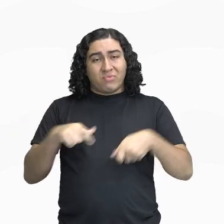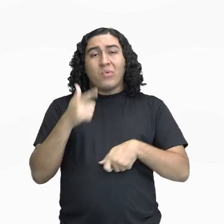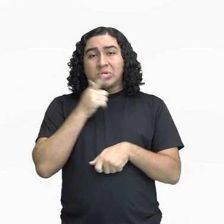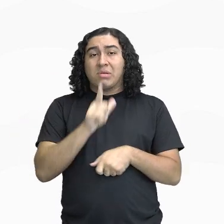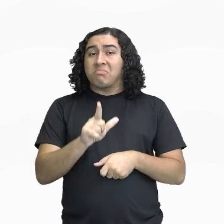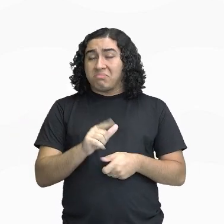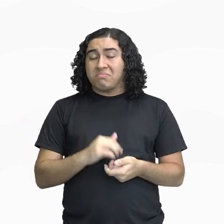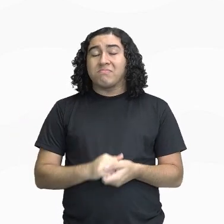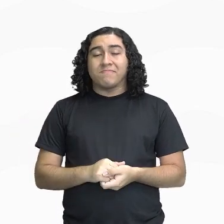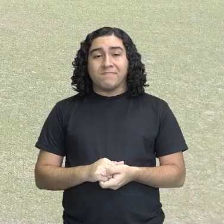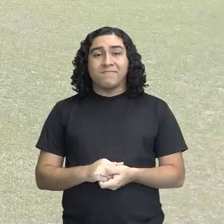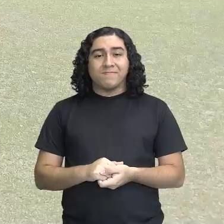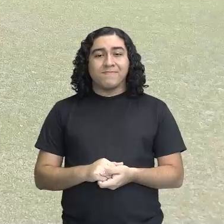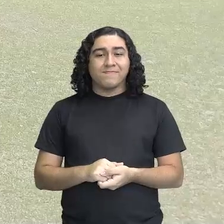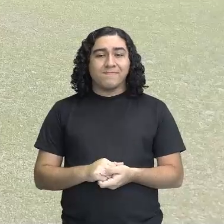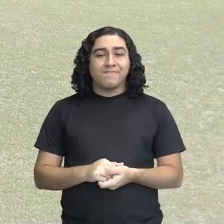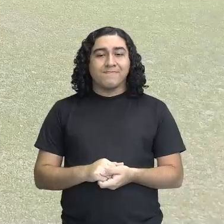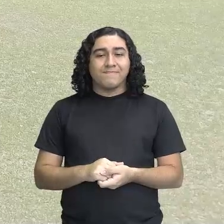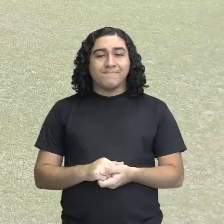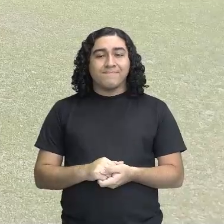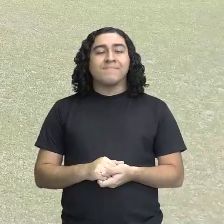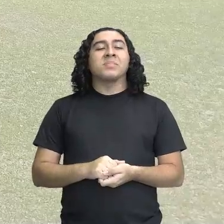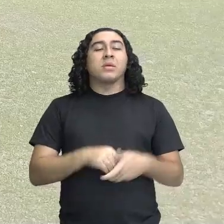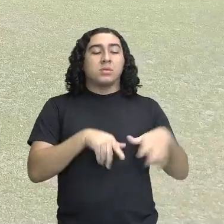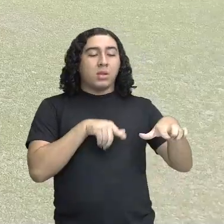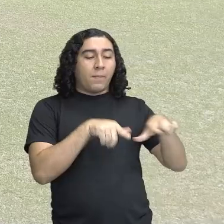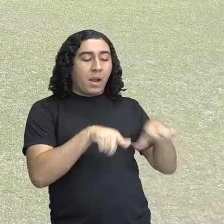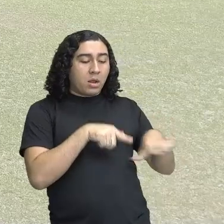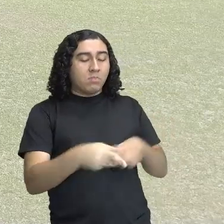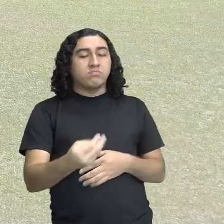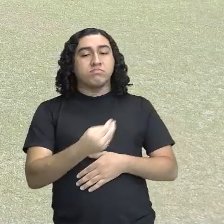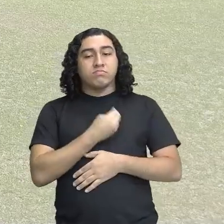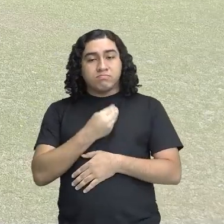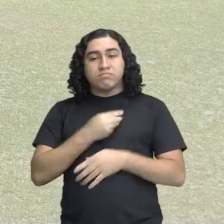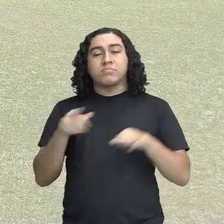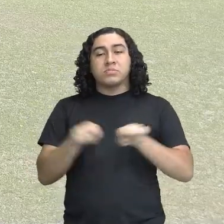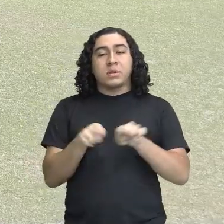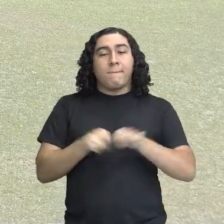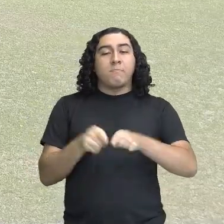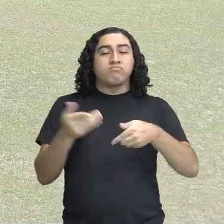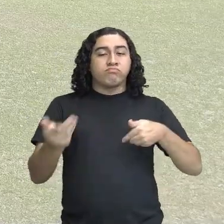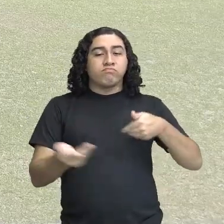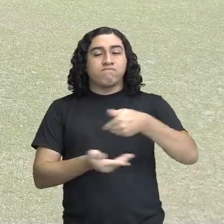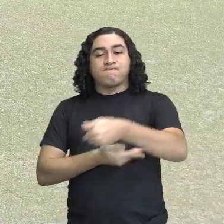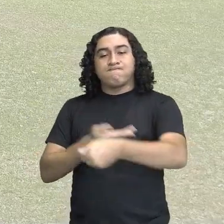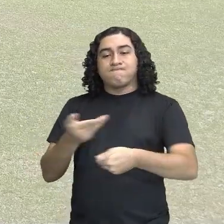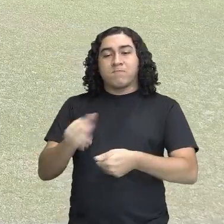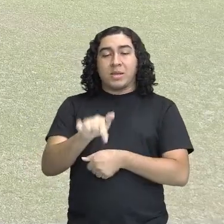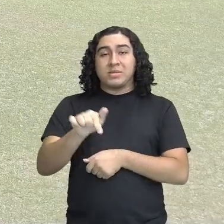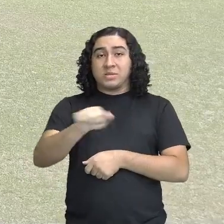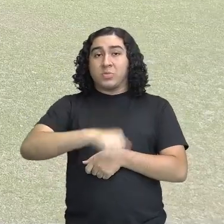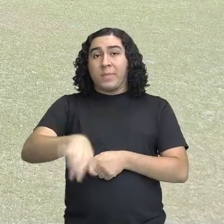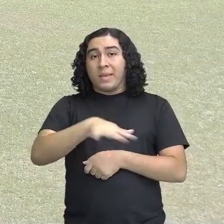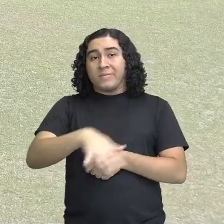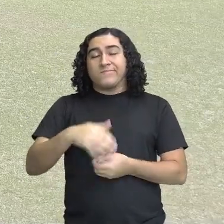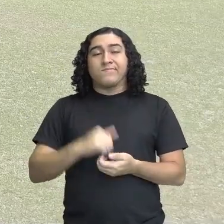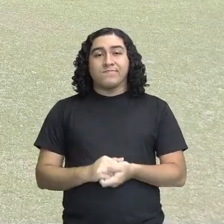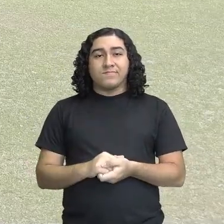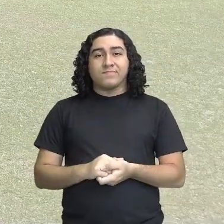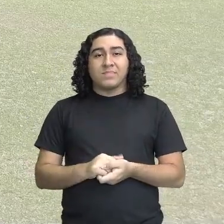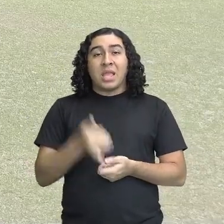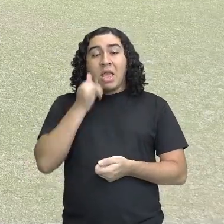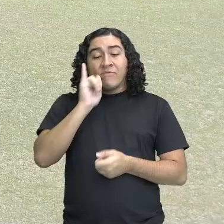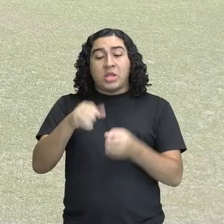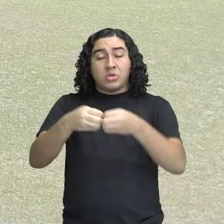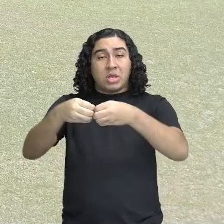fazer isso, né? Trabalhar, viver, conviver nesse meio ambiente aí, sem destruir,